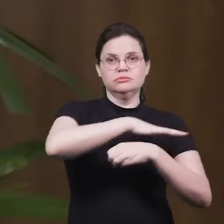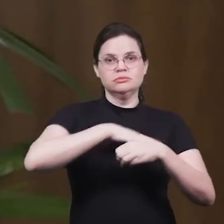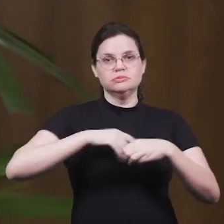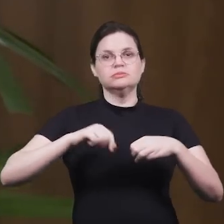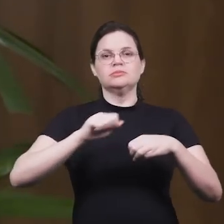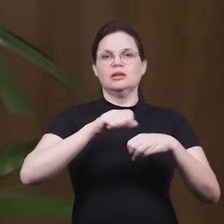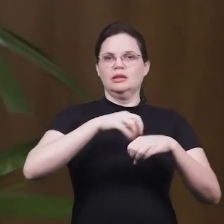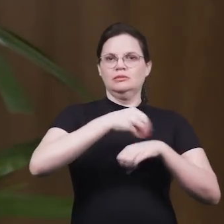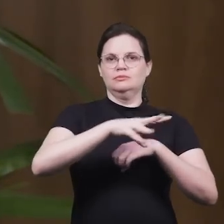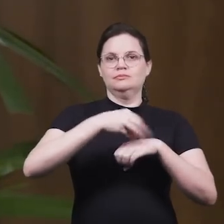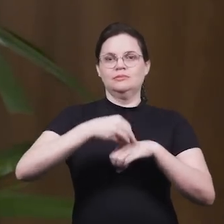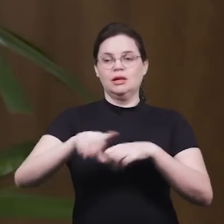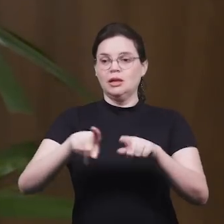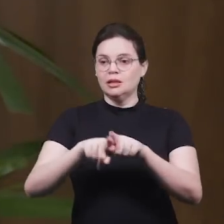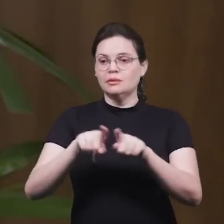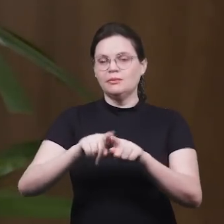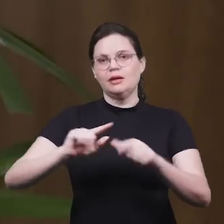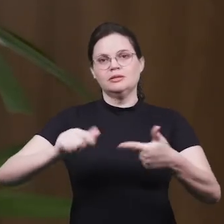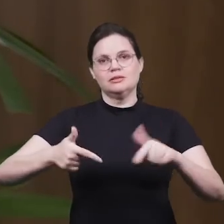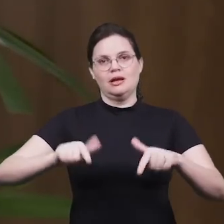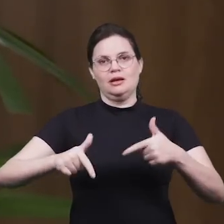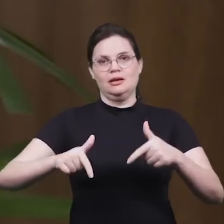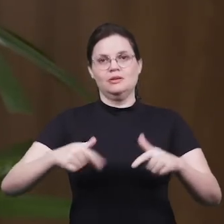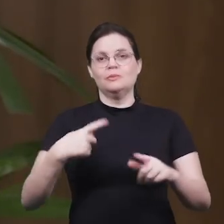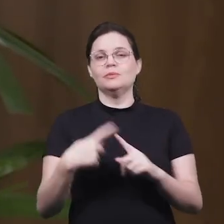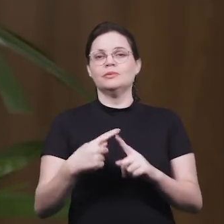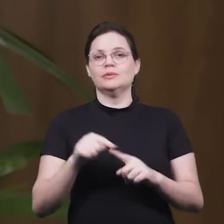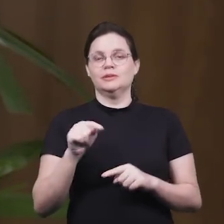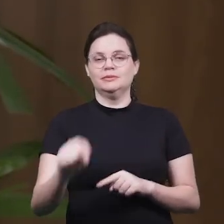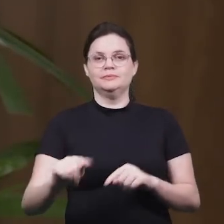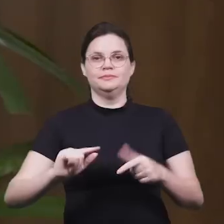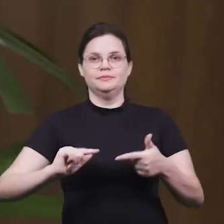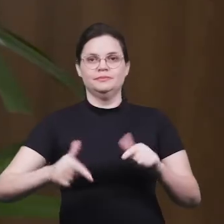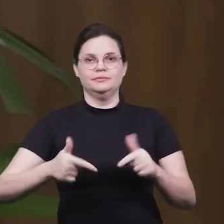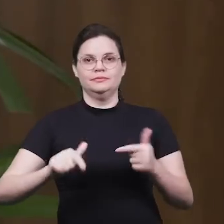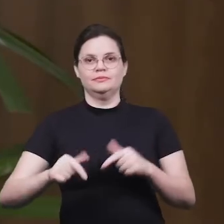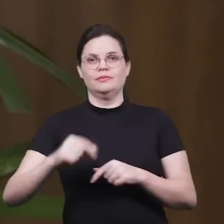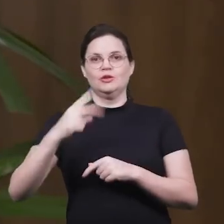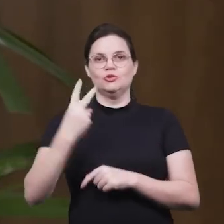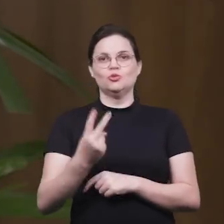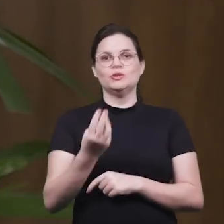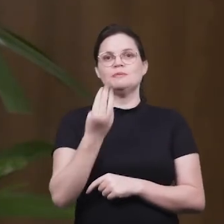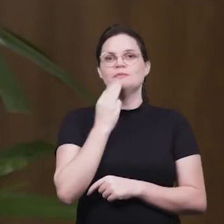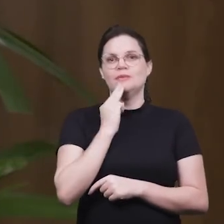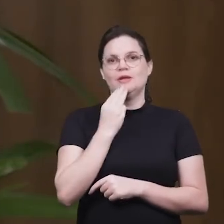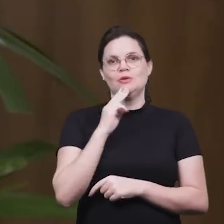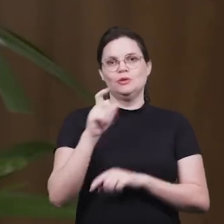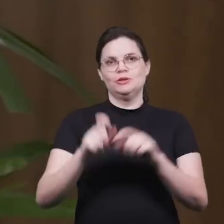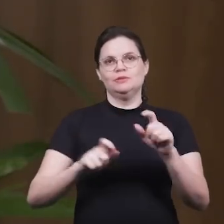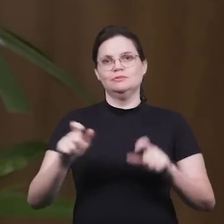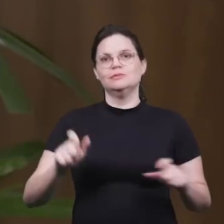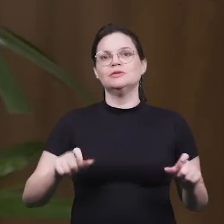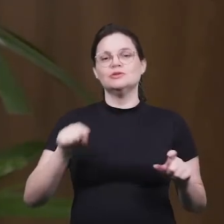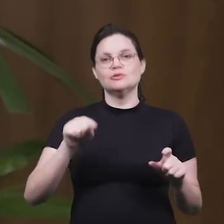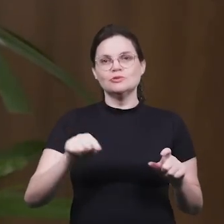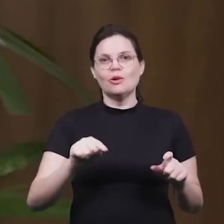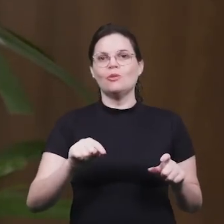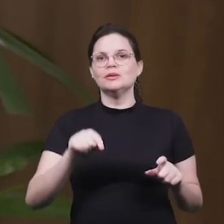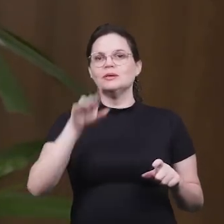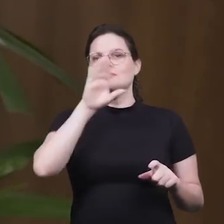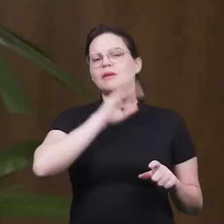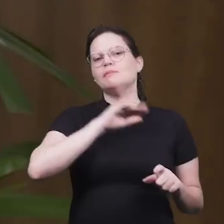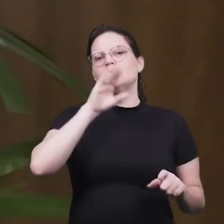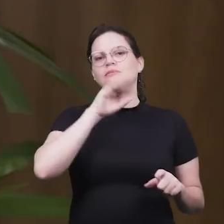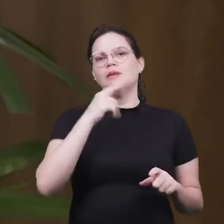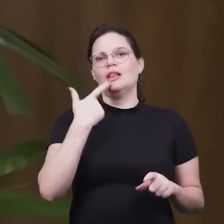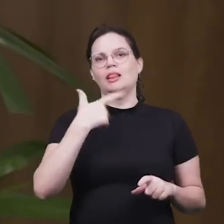inclusive Israel, porque em Israel 2 milhões de habitantes falam língua russa. Essa